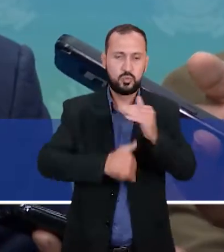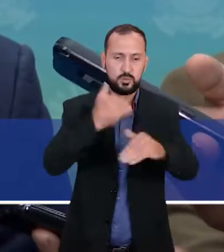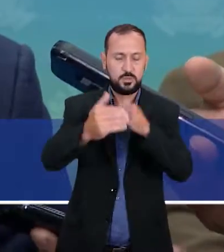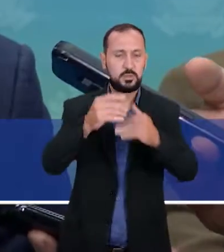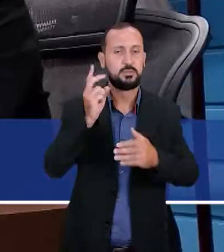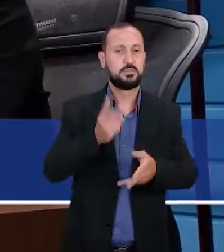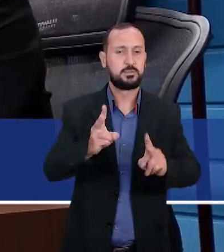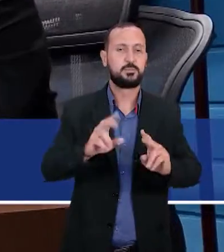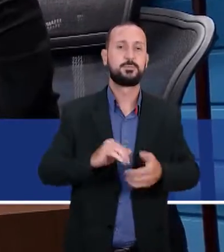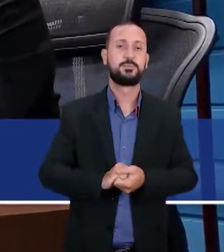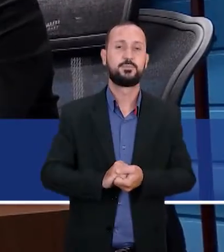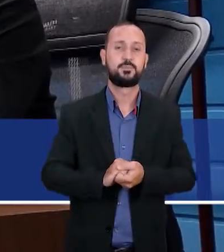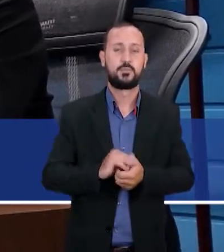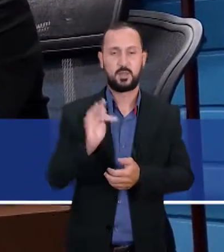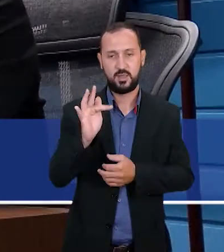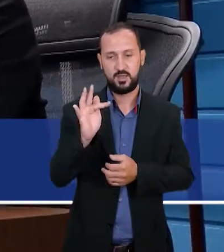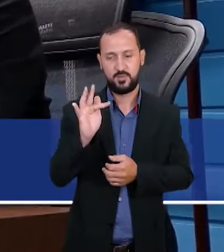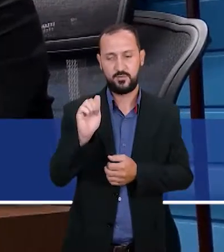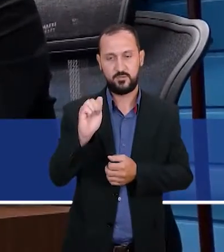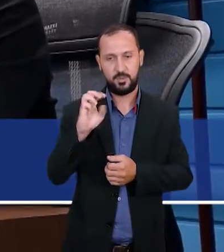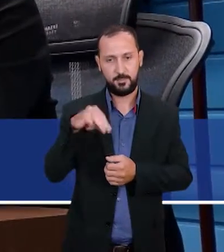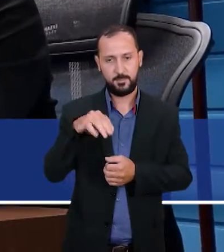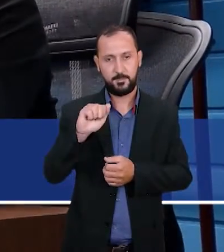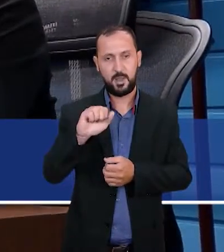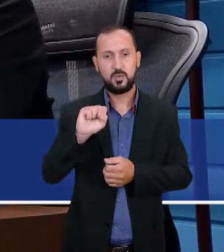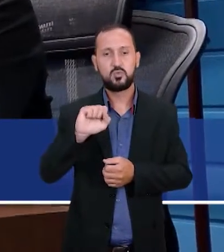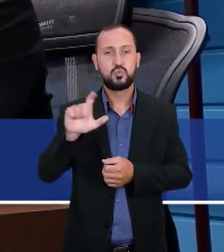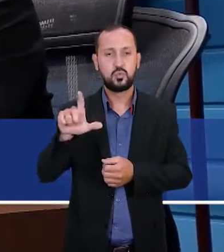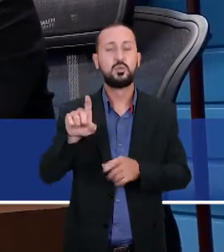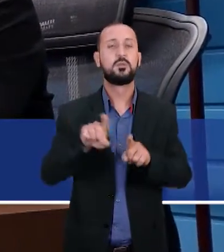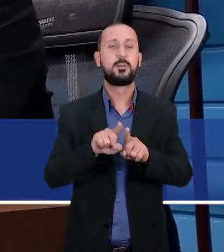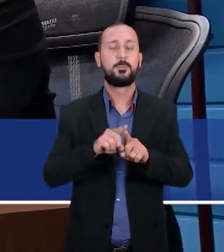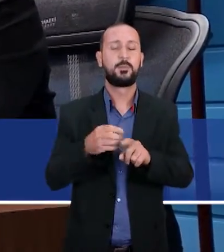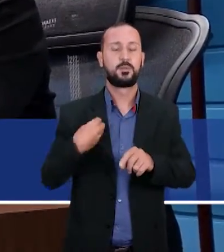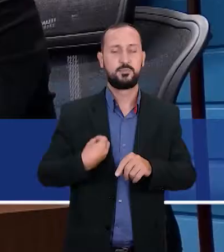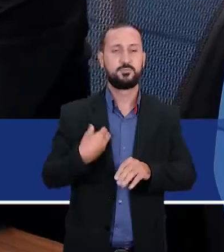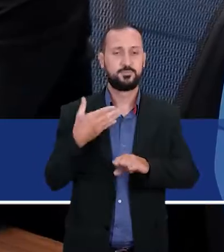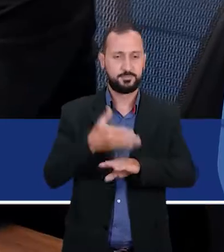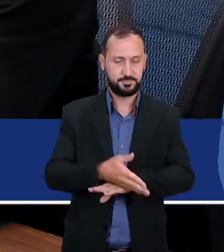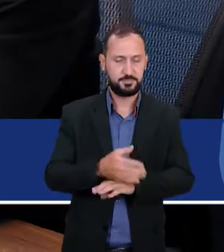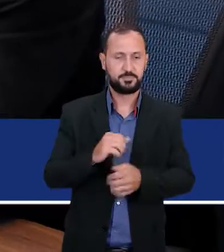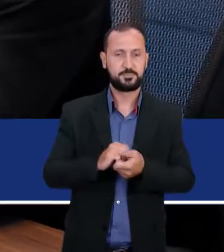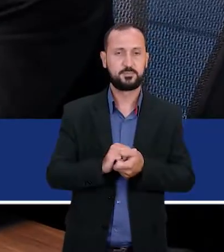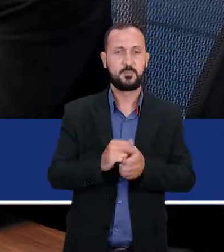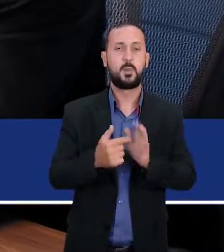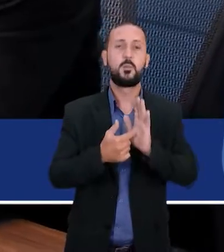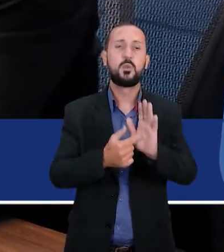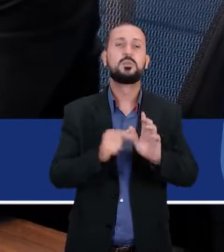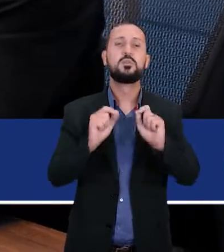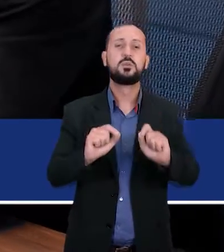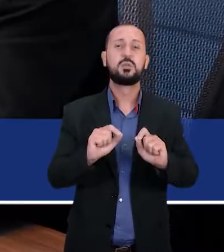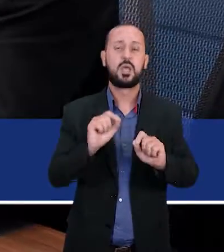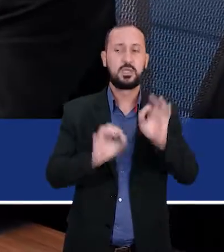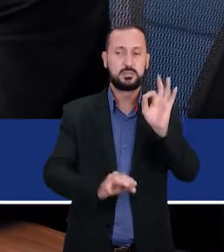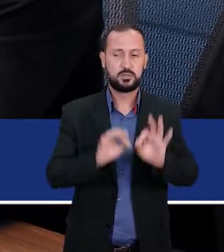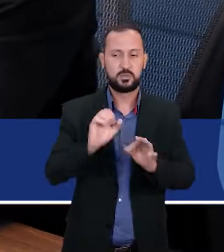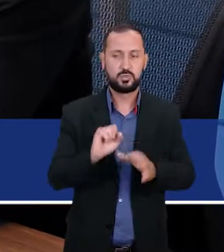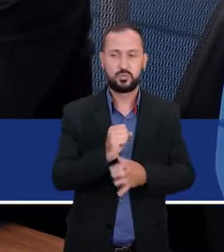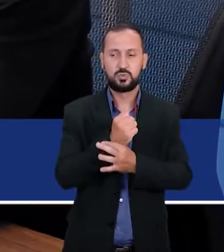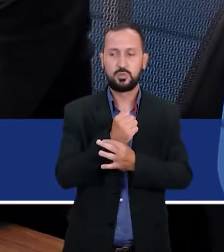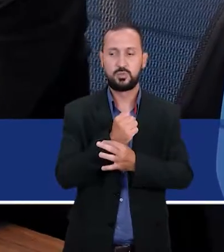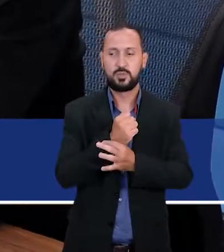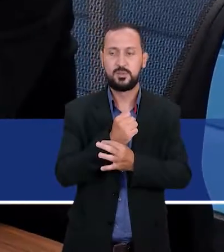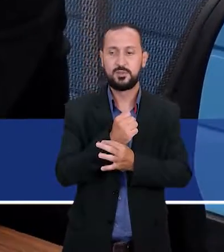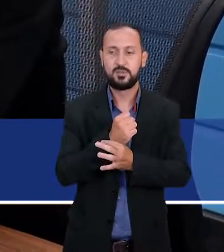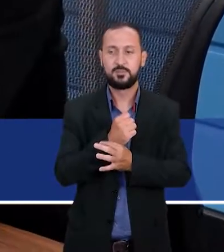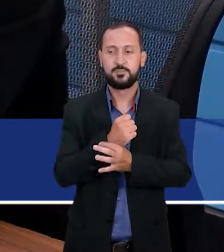cada vez mais. A FarmaSul, Federação Agropecuária do Estado, também prestigiou o evento, apontando a segurança jurídica como uma das